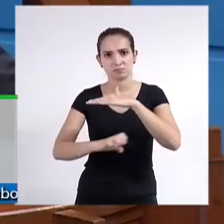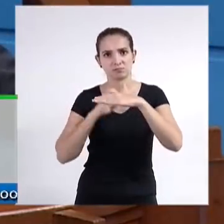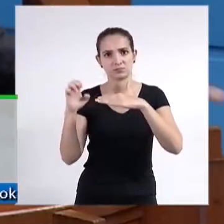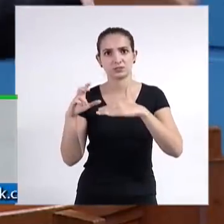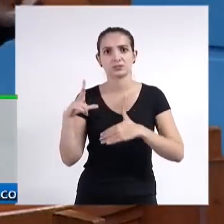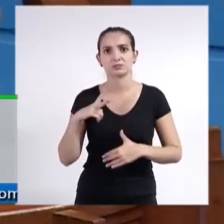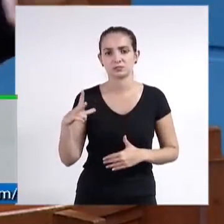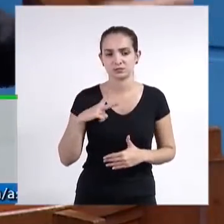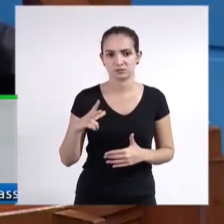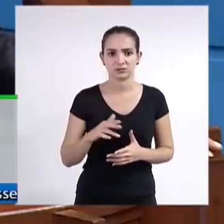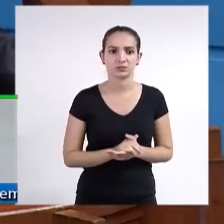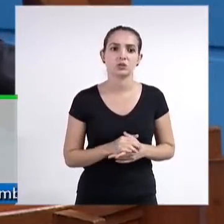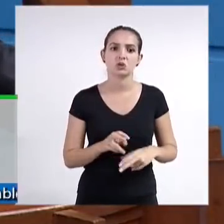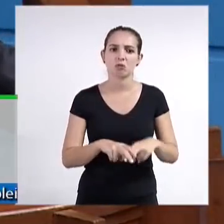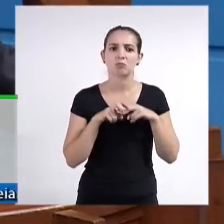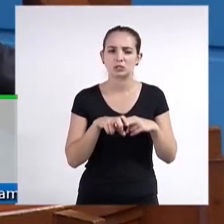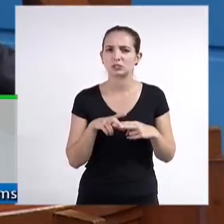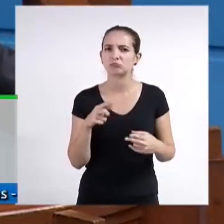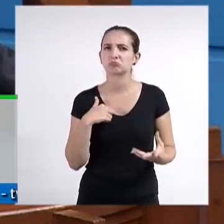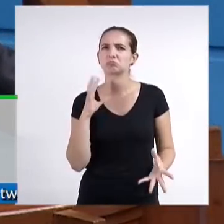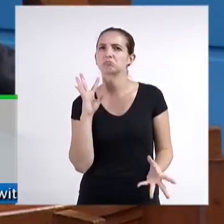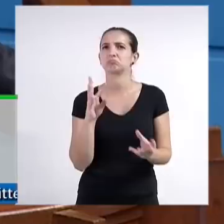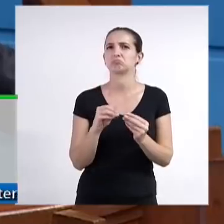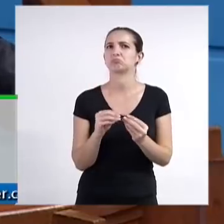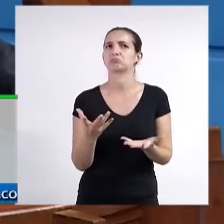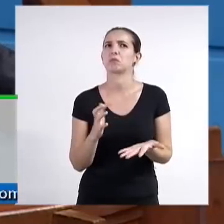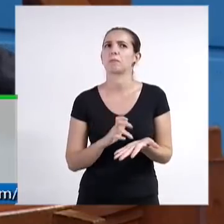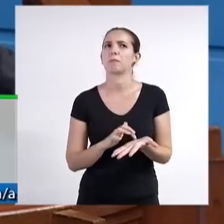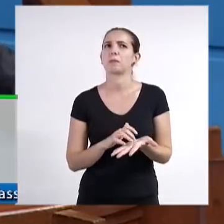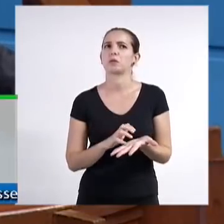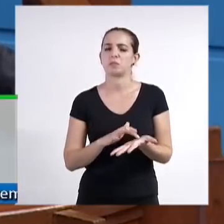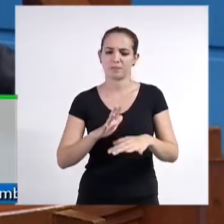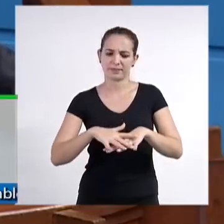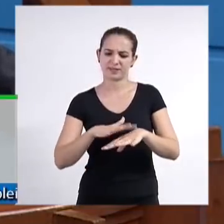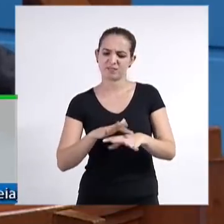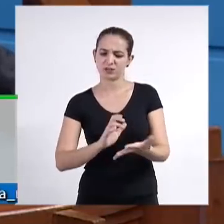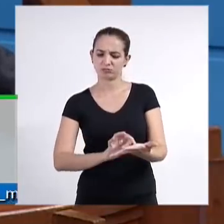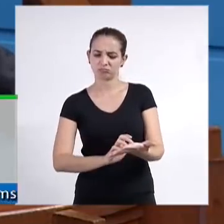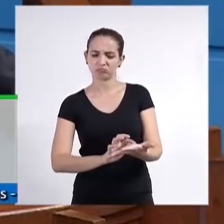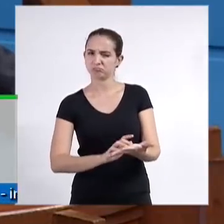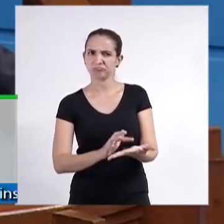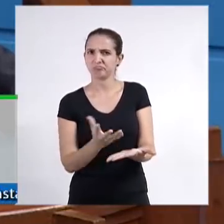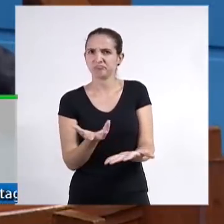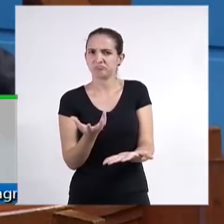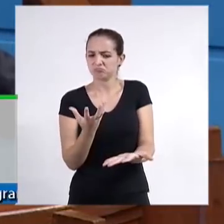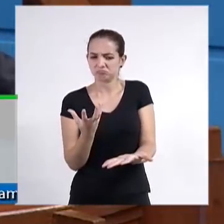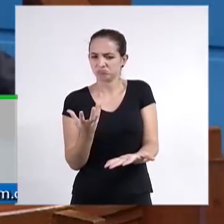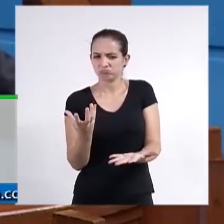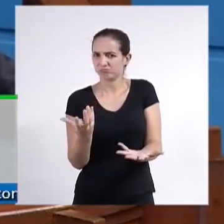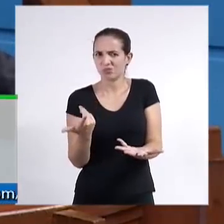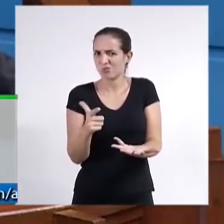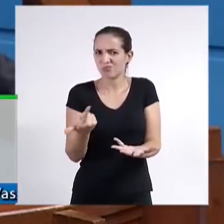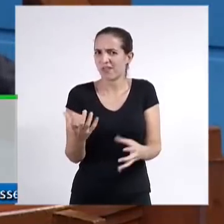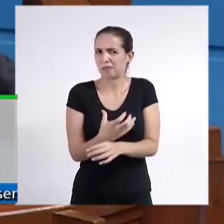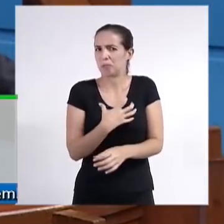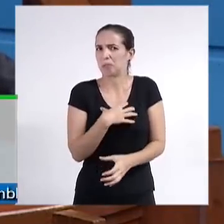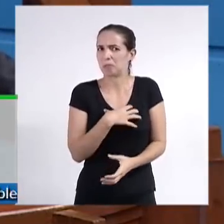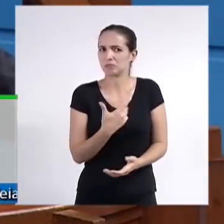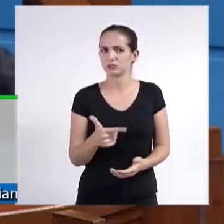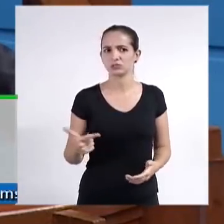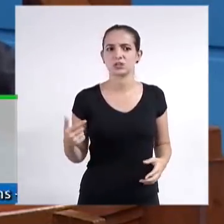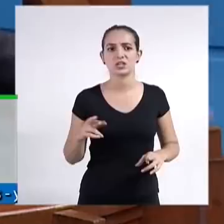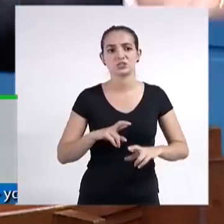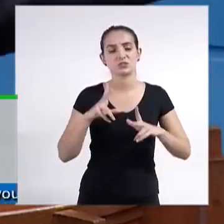privada. Por isso que essa conta não fecha. É muito difícil um trabalhador na iniciativa privada ficar 35